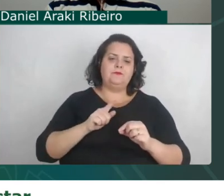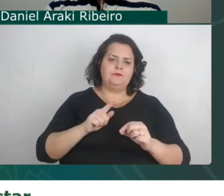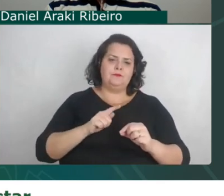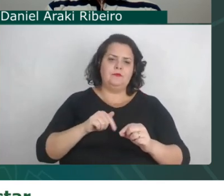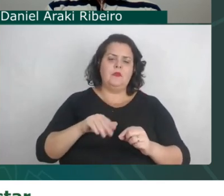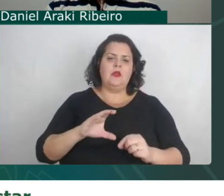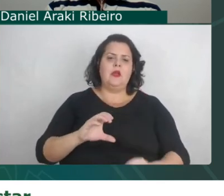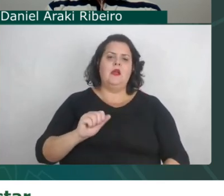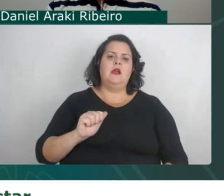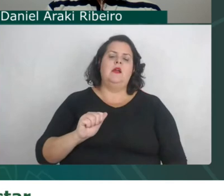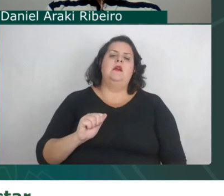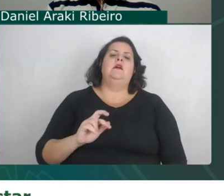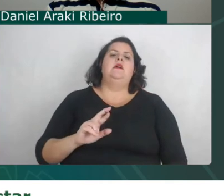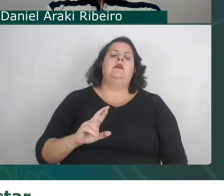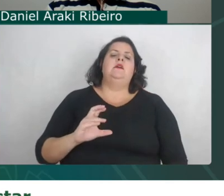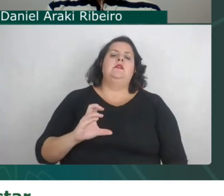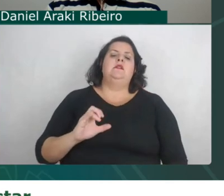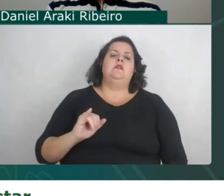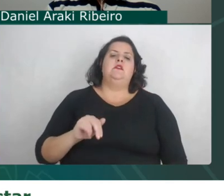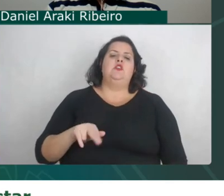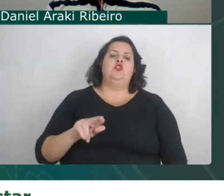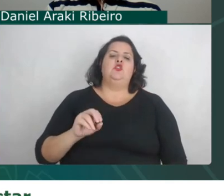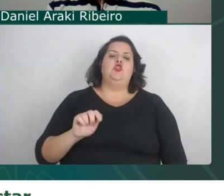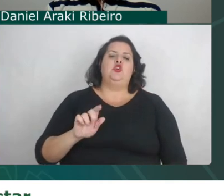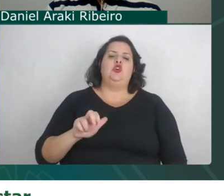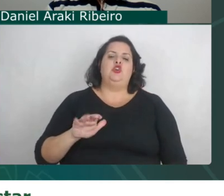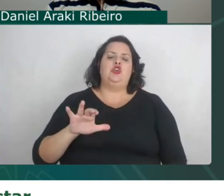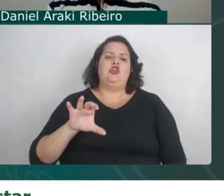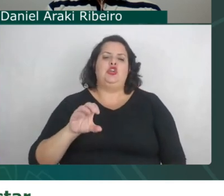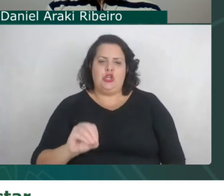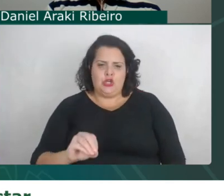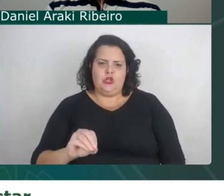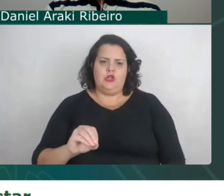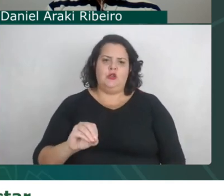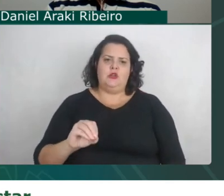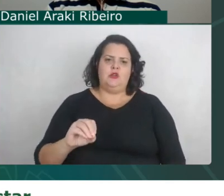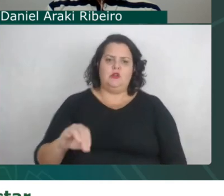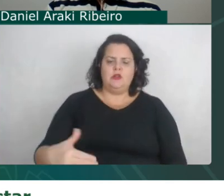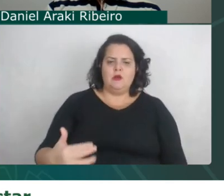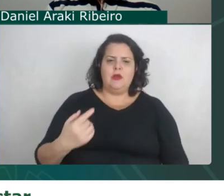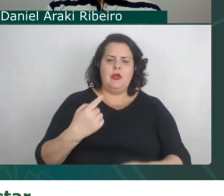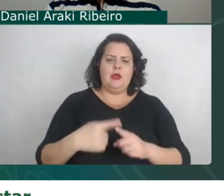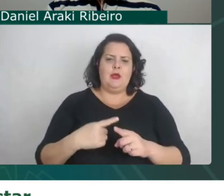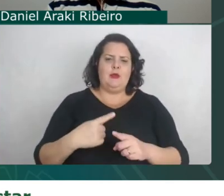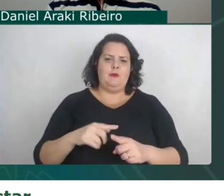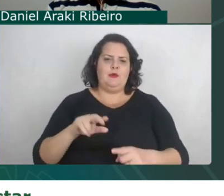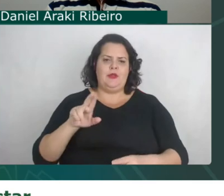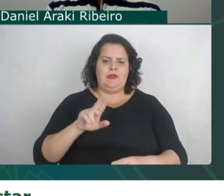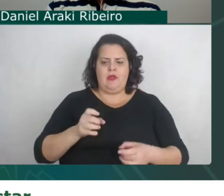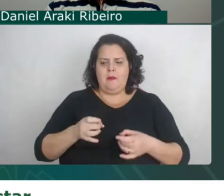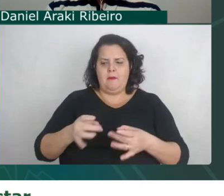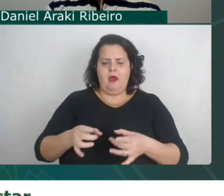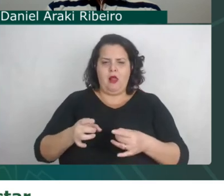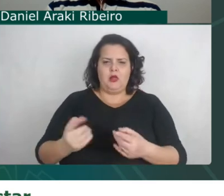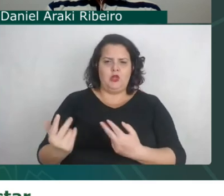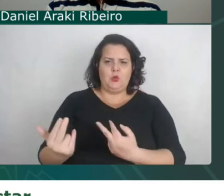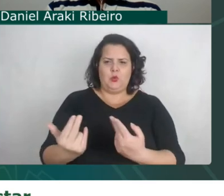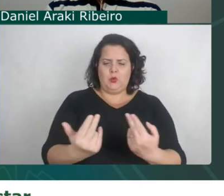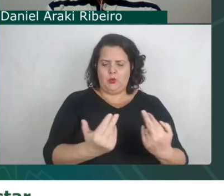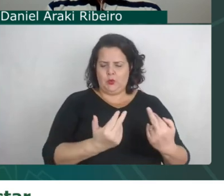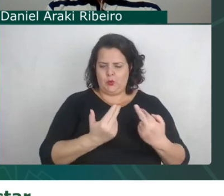carcinogênicos depende do estrato social, ou seja, não é porque está caindo no estuário que está todos nós expostos da mesma forma,